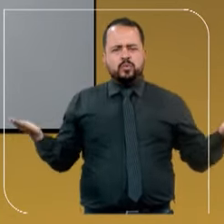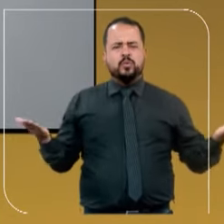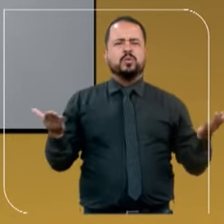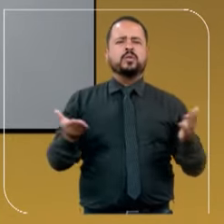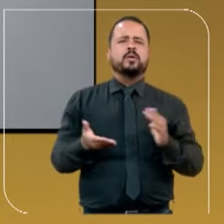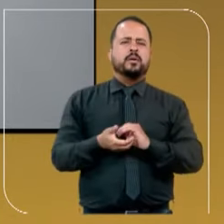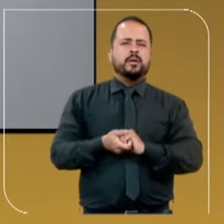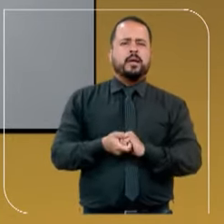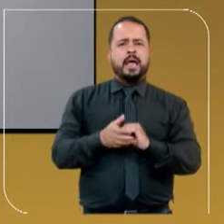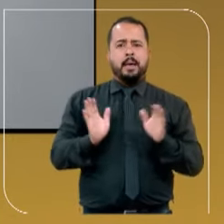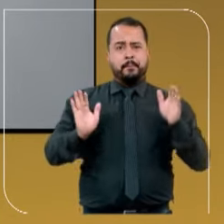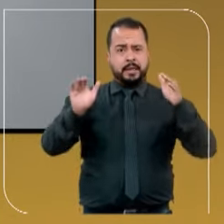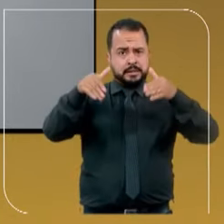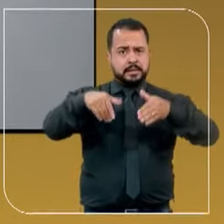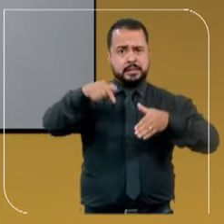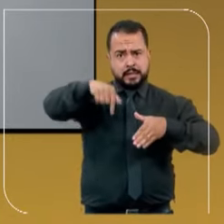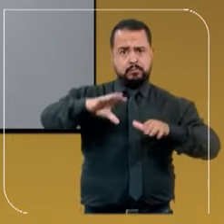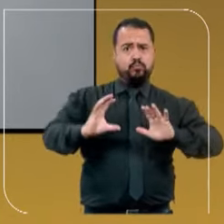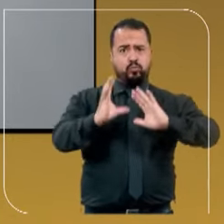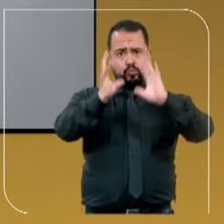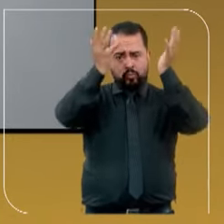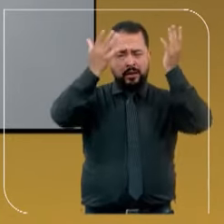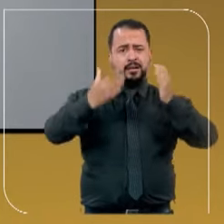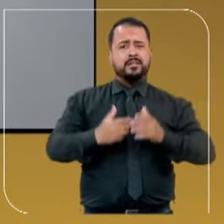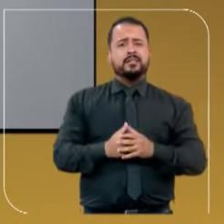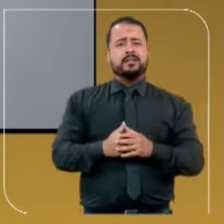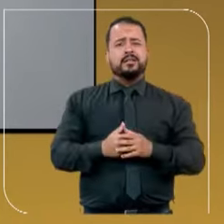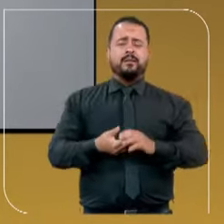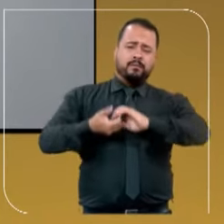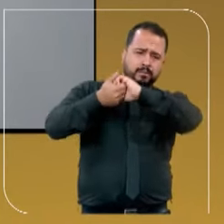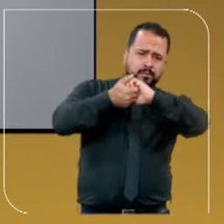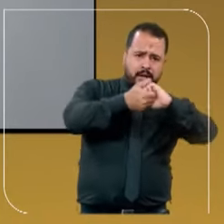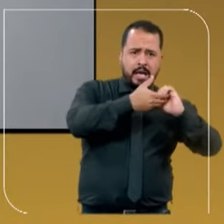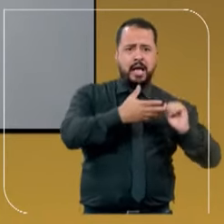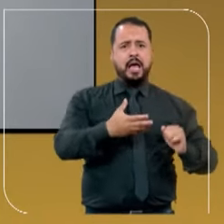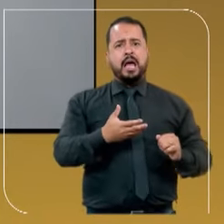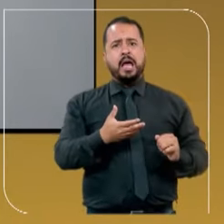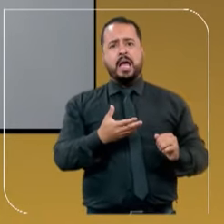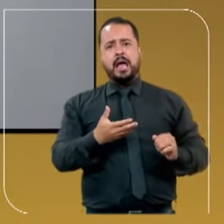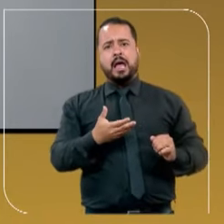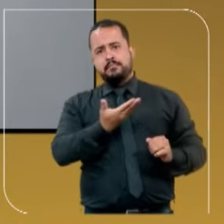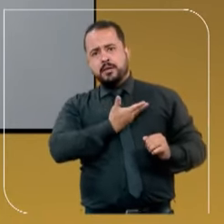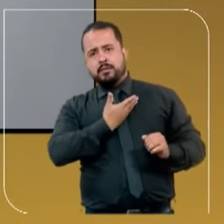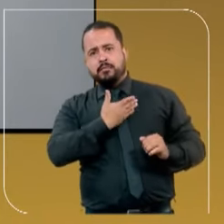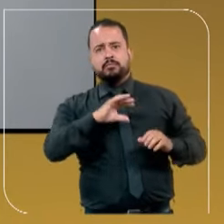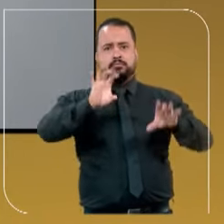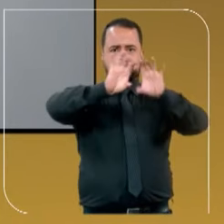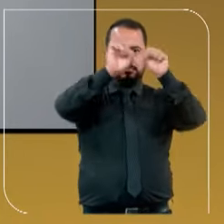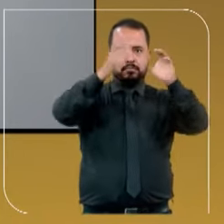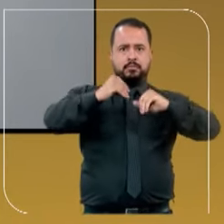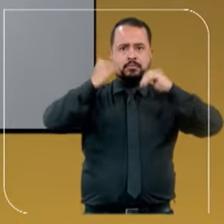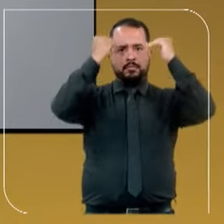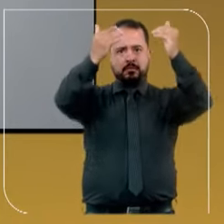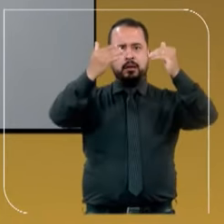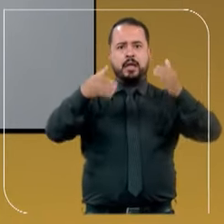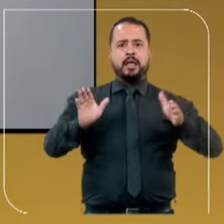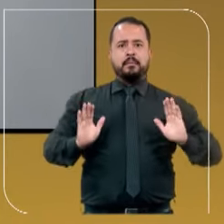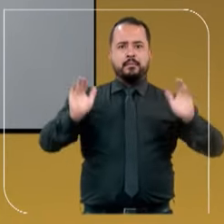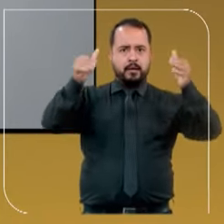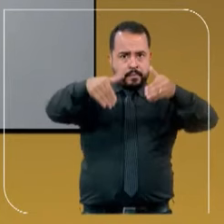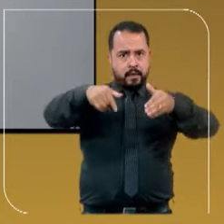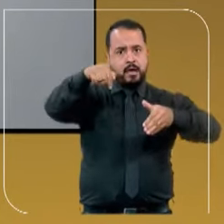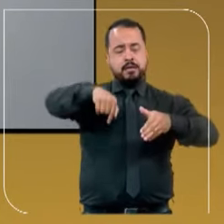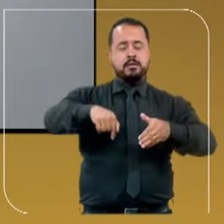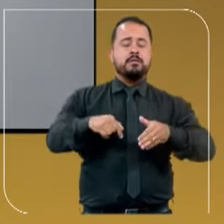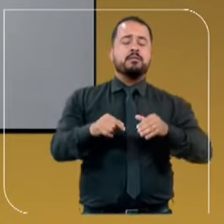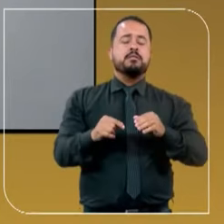privados aqui presentes. Saudar meus colegas de tribunais superiores, todos aqui presentes, e também, igualmente, os presidentes